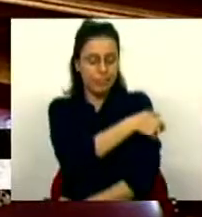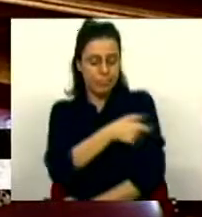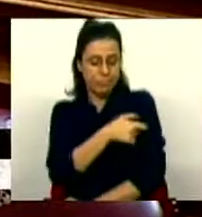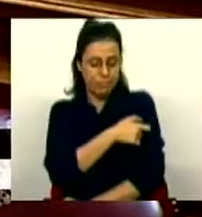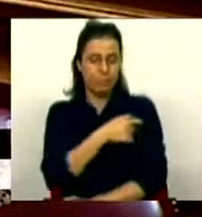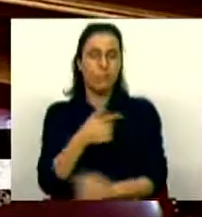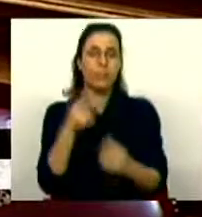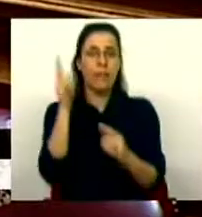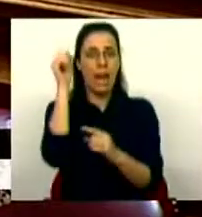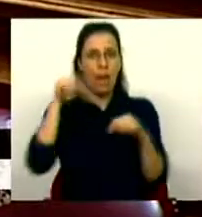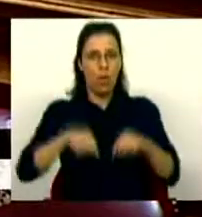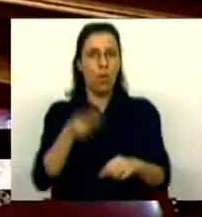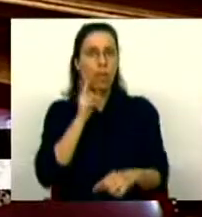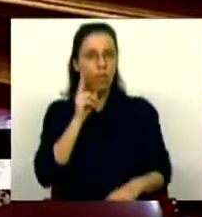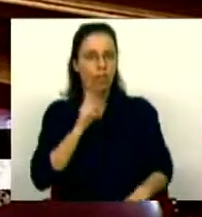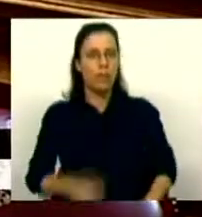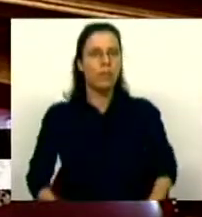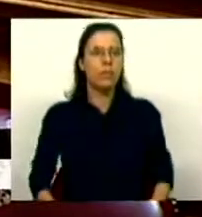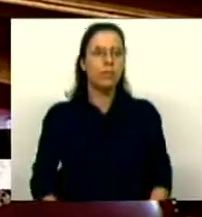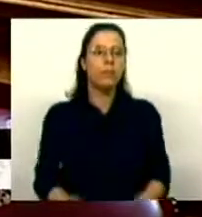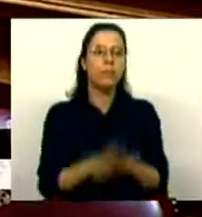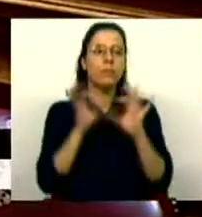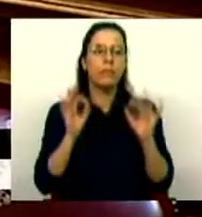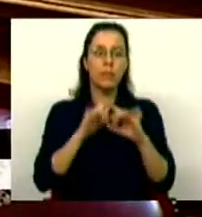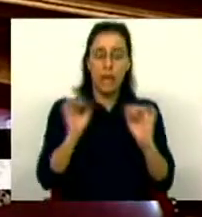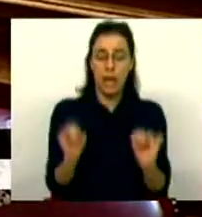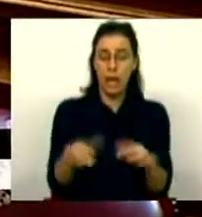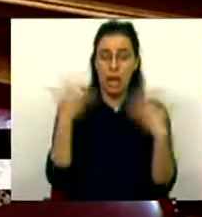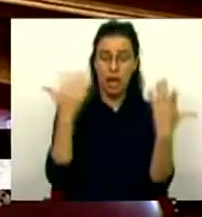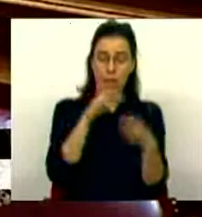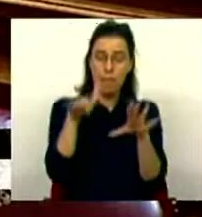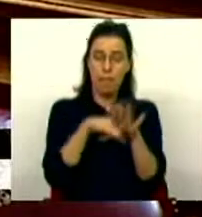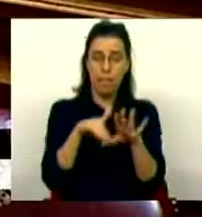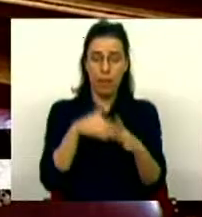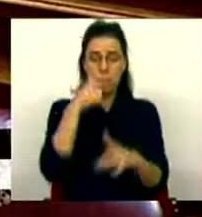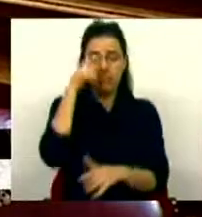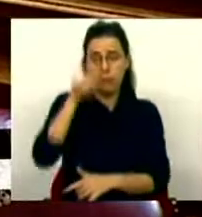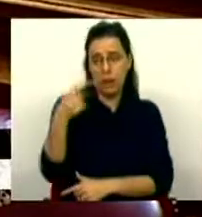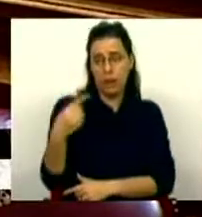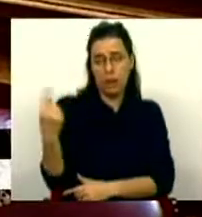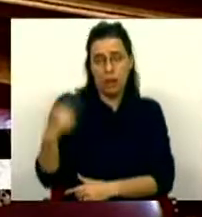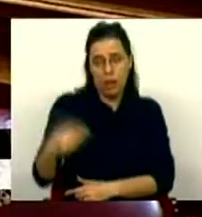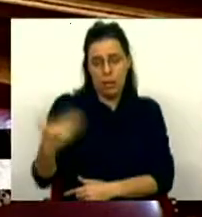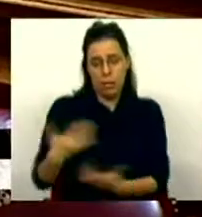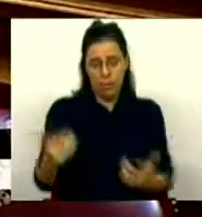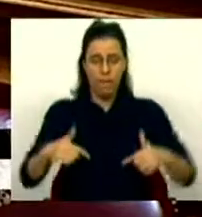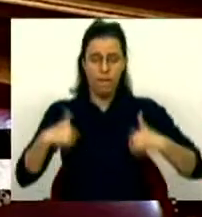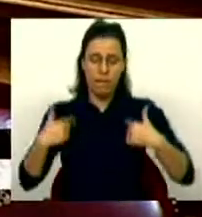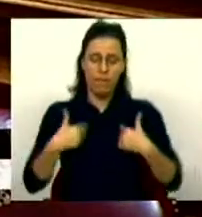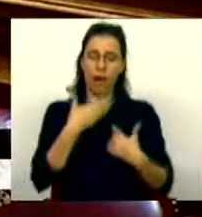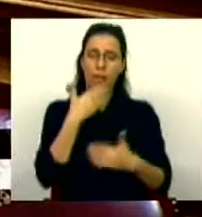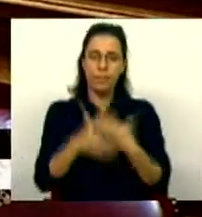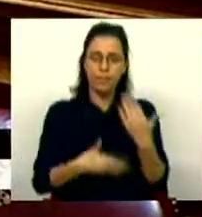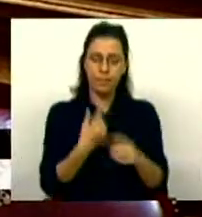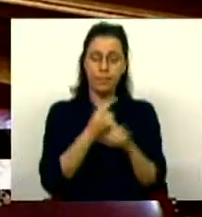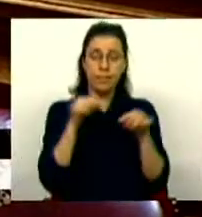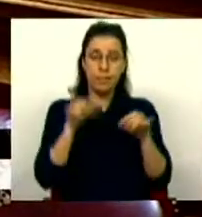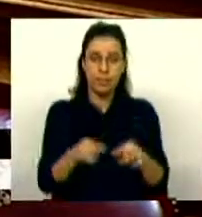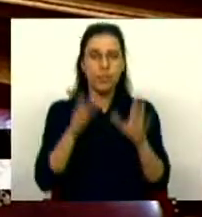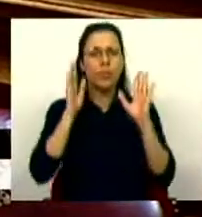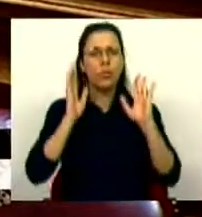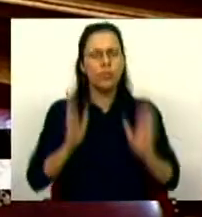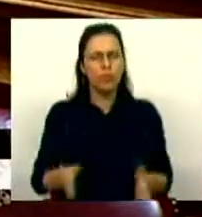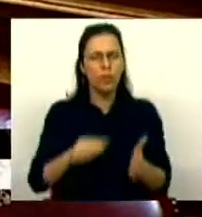que se encontra aqui hoje e para saudar igualmente a iniciativa de participação cidadã, que se mostrou eficaz, uma vez que neste caso já se